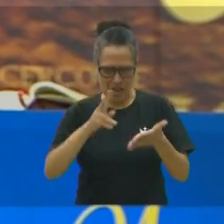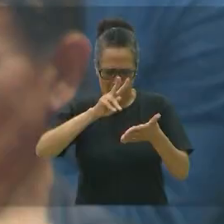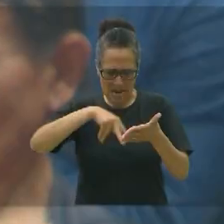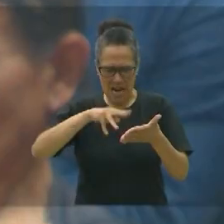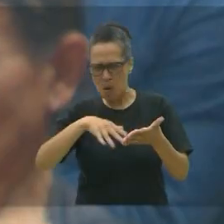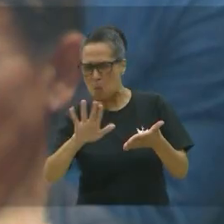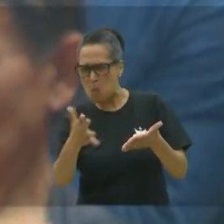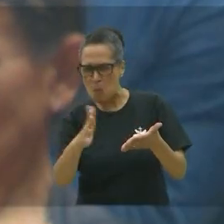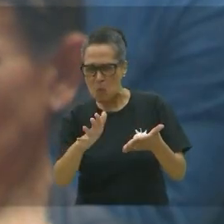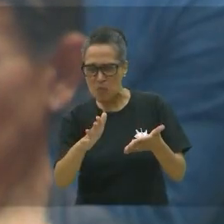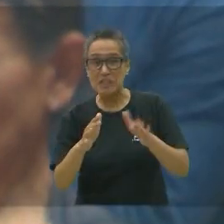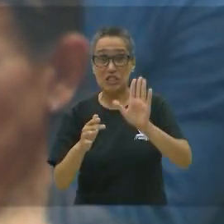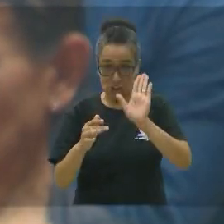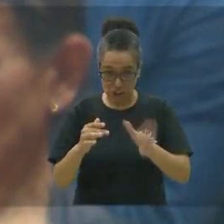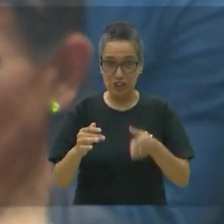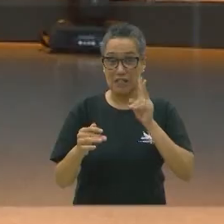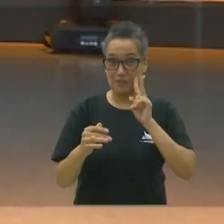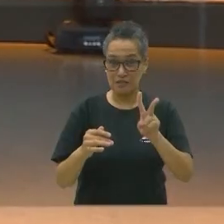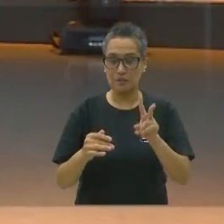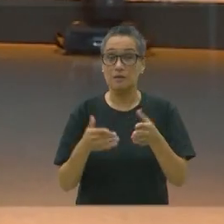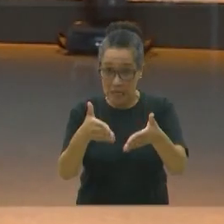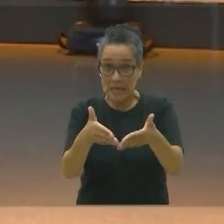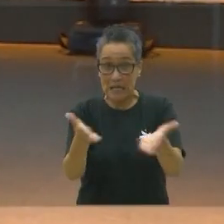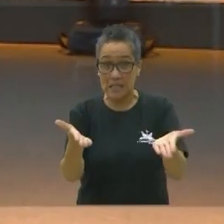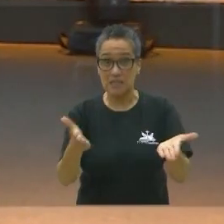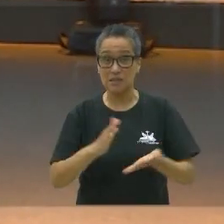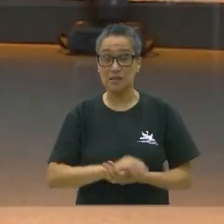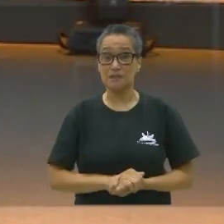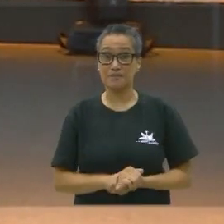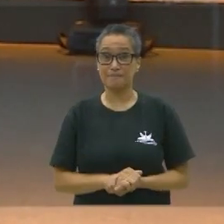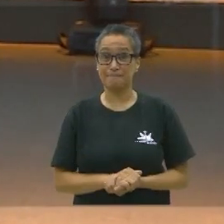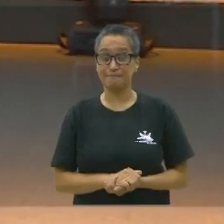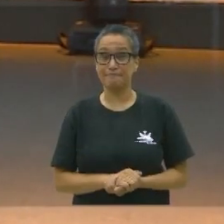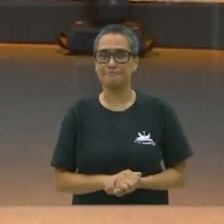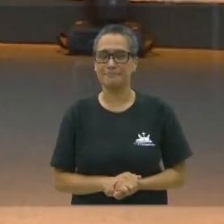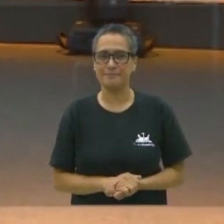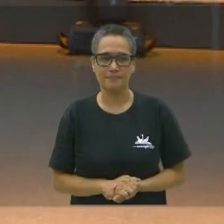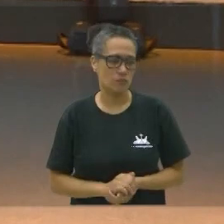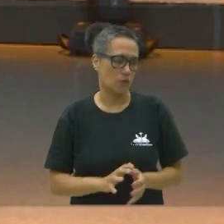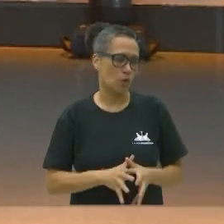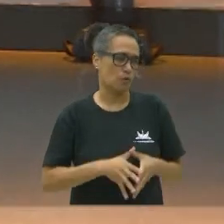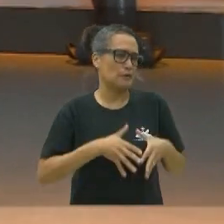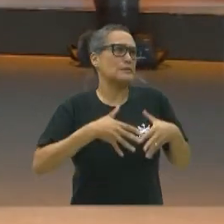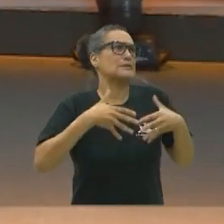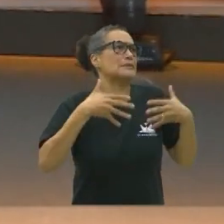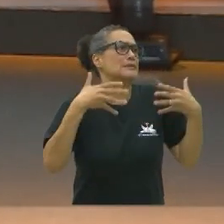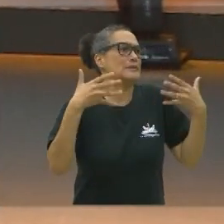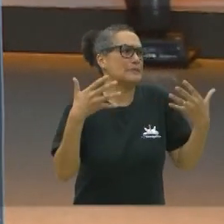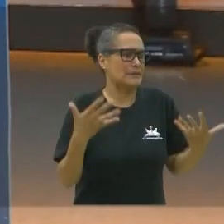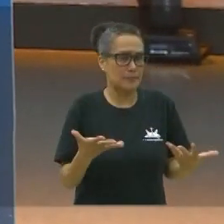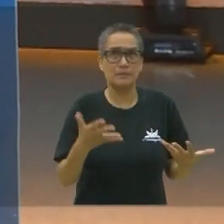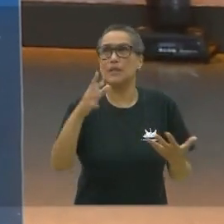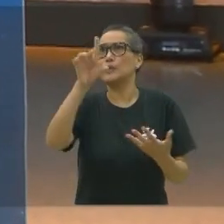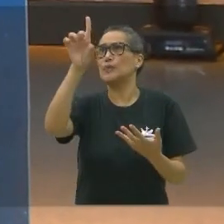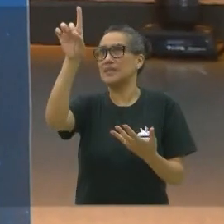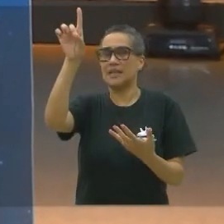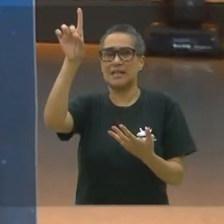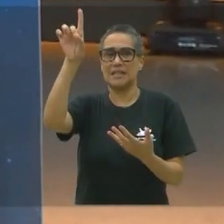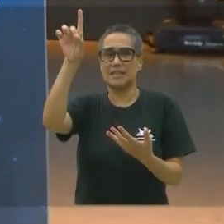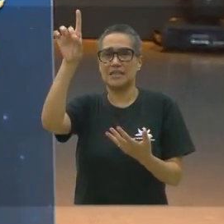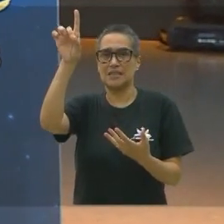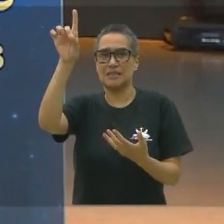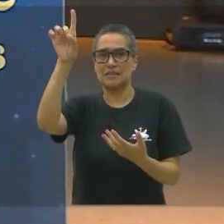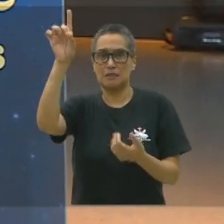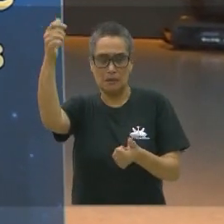assim? Sim ou não? Sim. É isto, o tamanho do nosso Deus perto